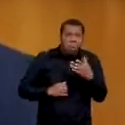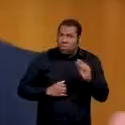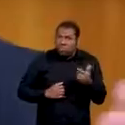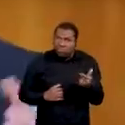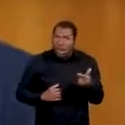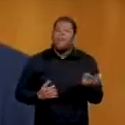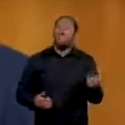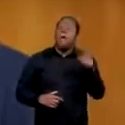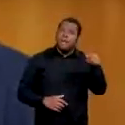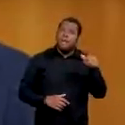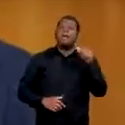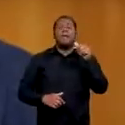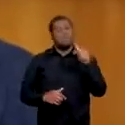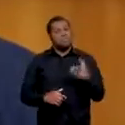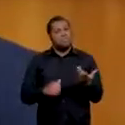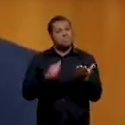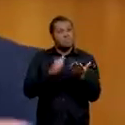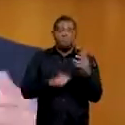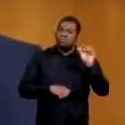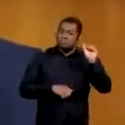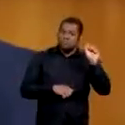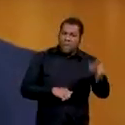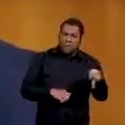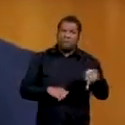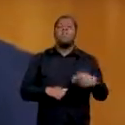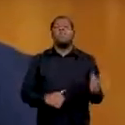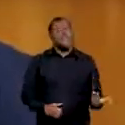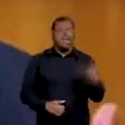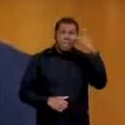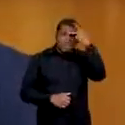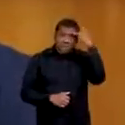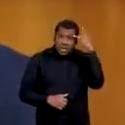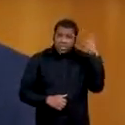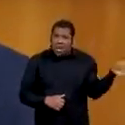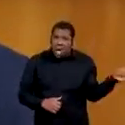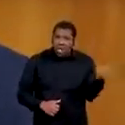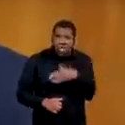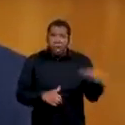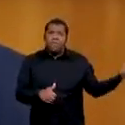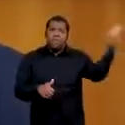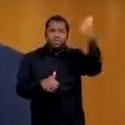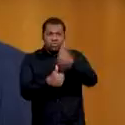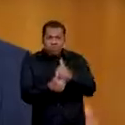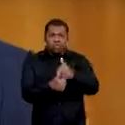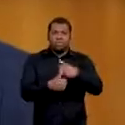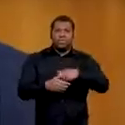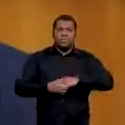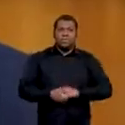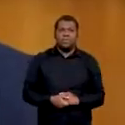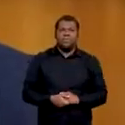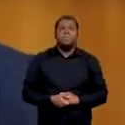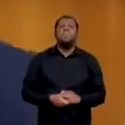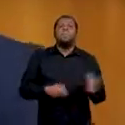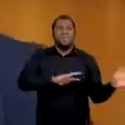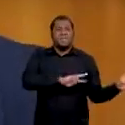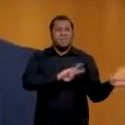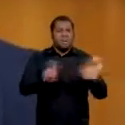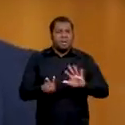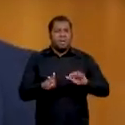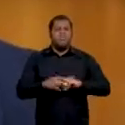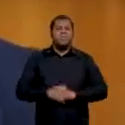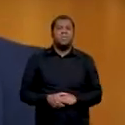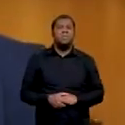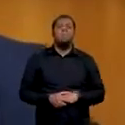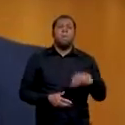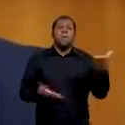INSS, nem para receber benefício e muito menos para fazer perícia médica. Então, essa semana, hoje é